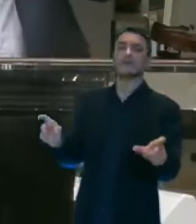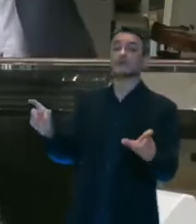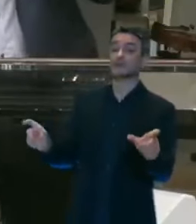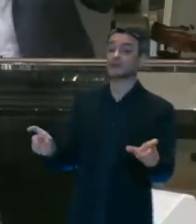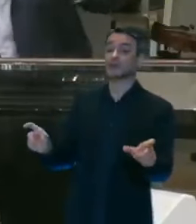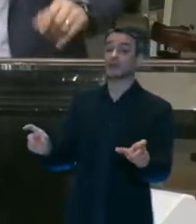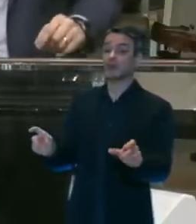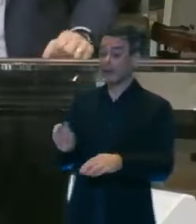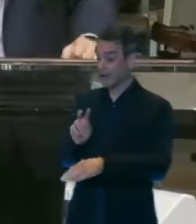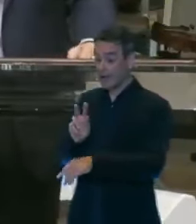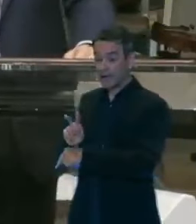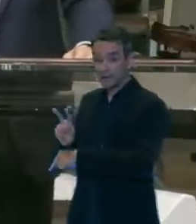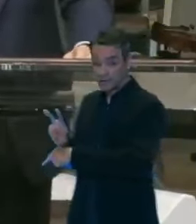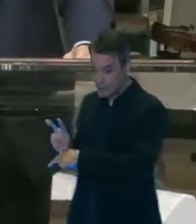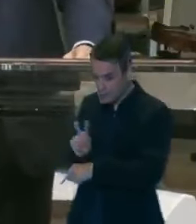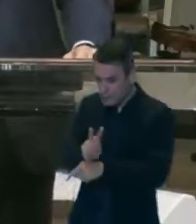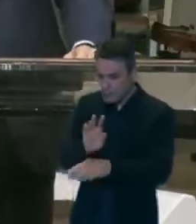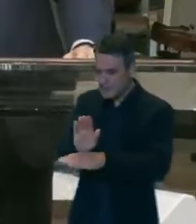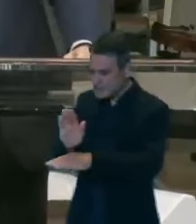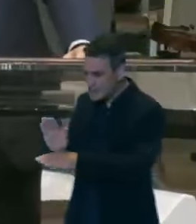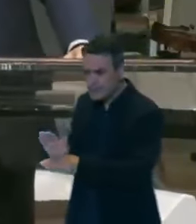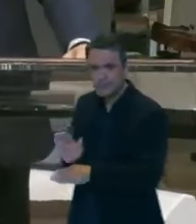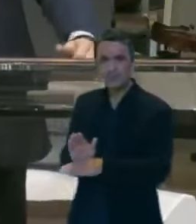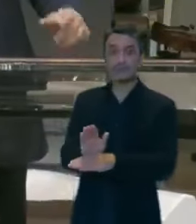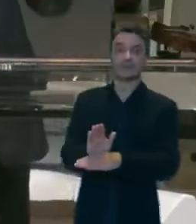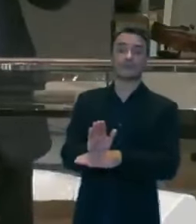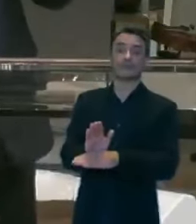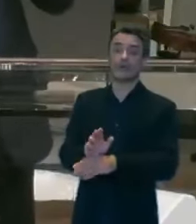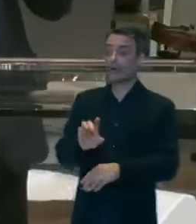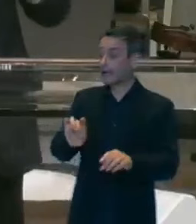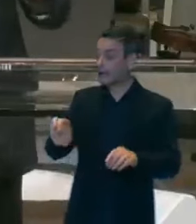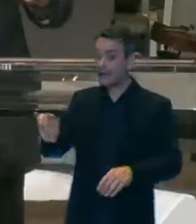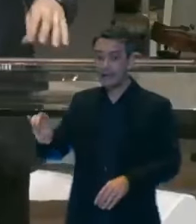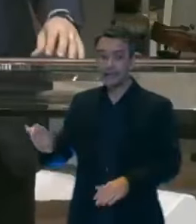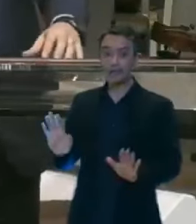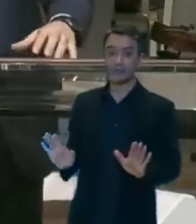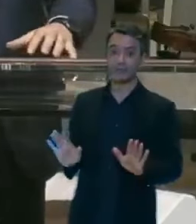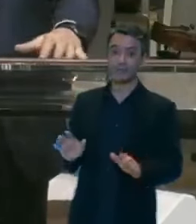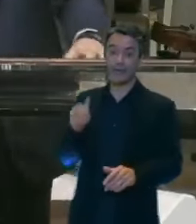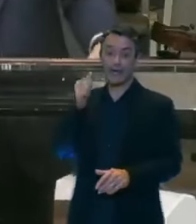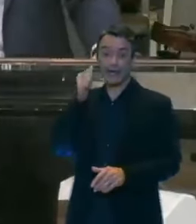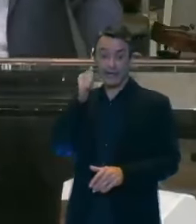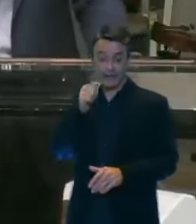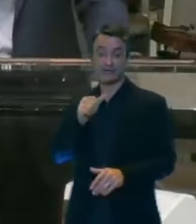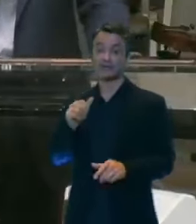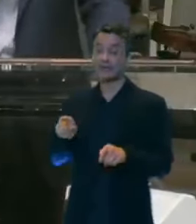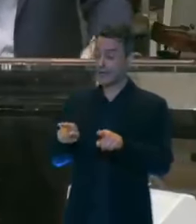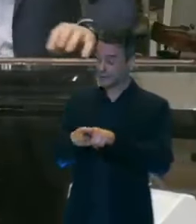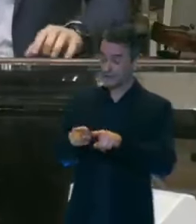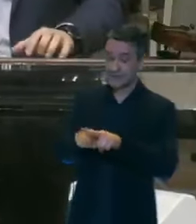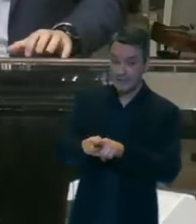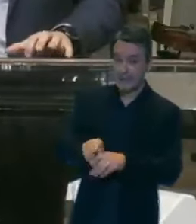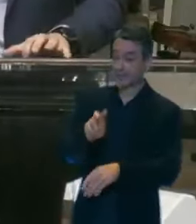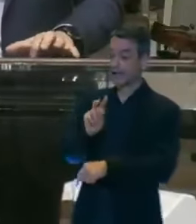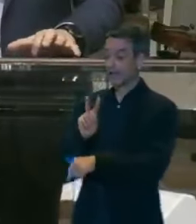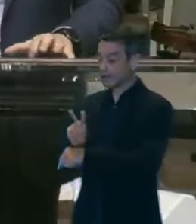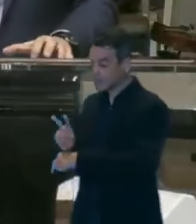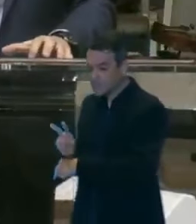os cordeirinhos e os carregará no colo. As que amamentam, ele guiará